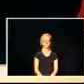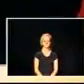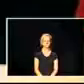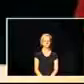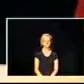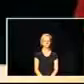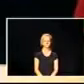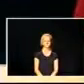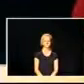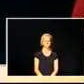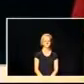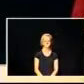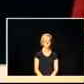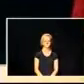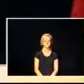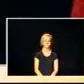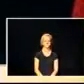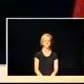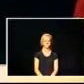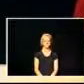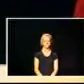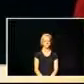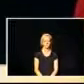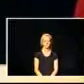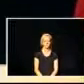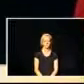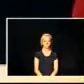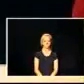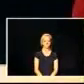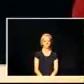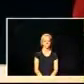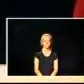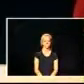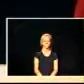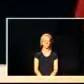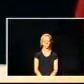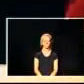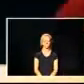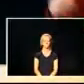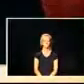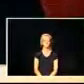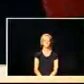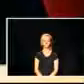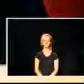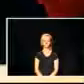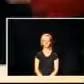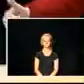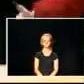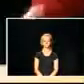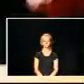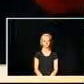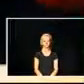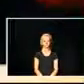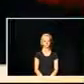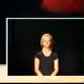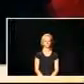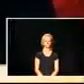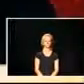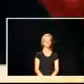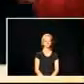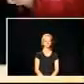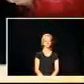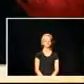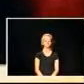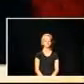vem enfrentando, principalmente nessas questões de infra, de fatura com os estudantes, de